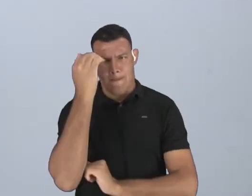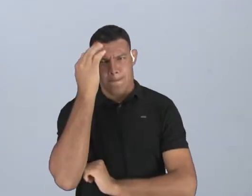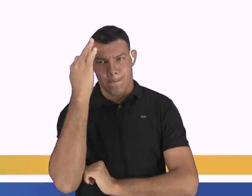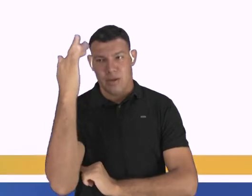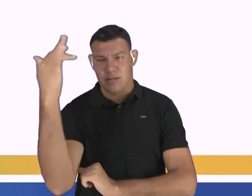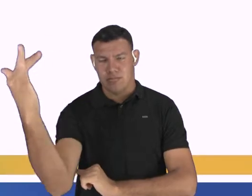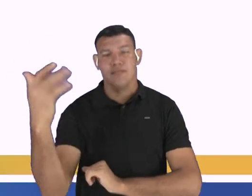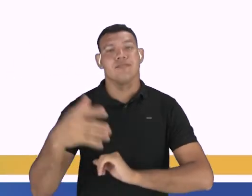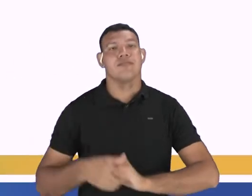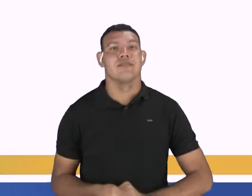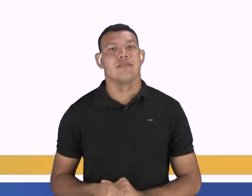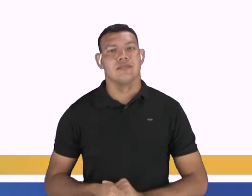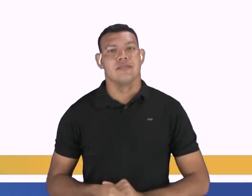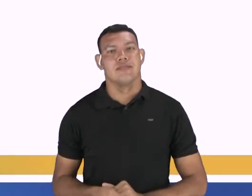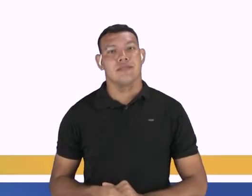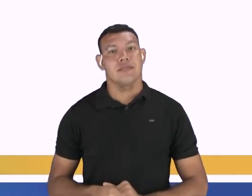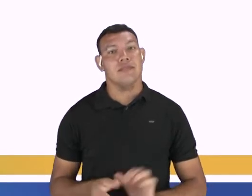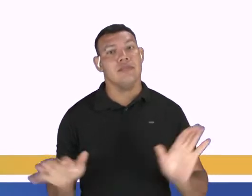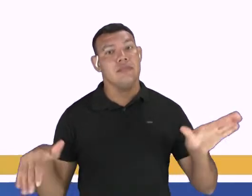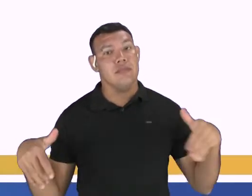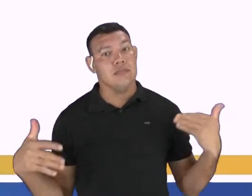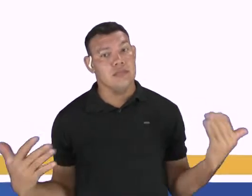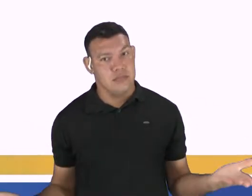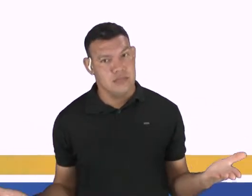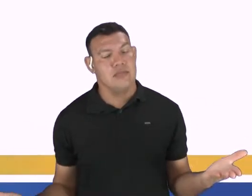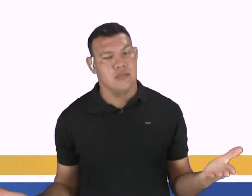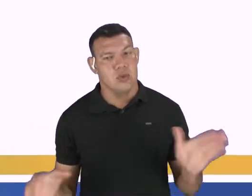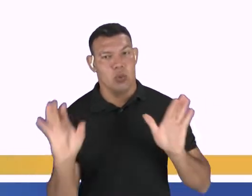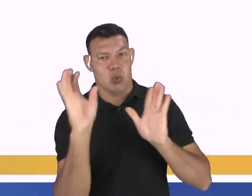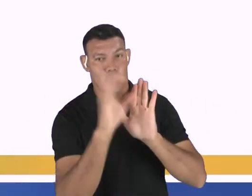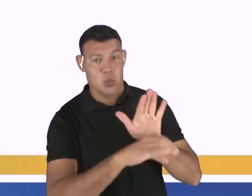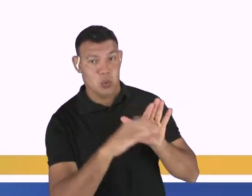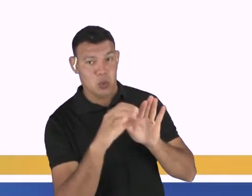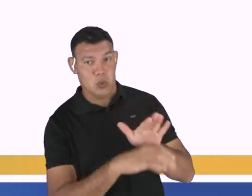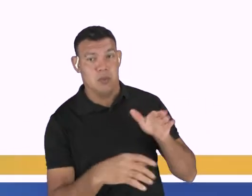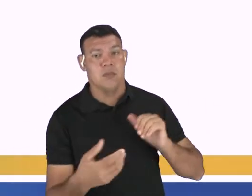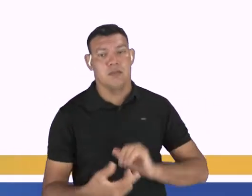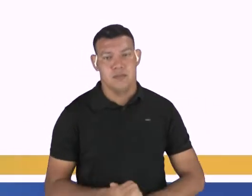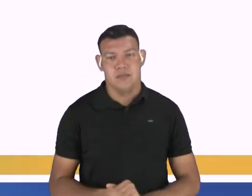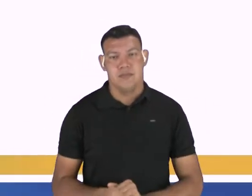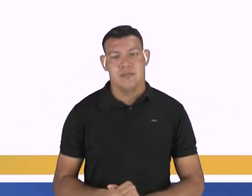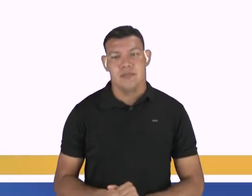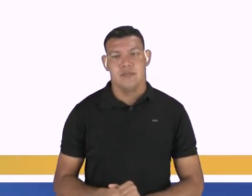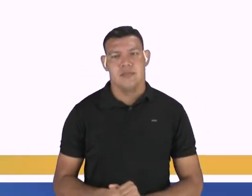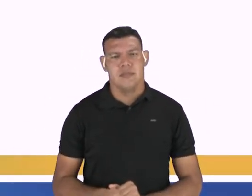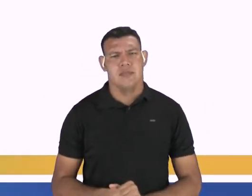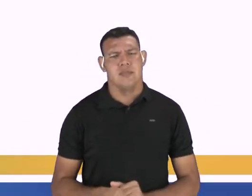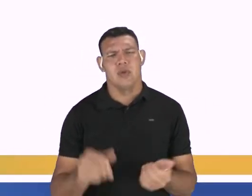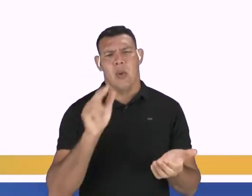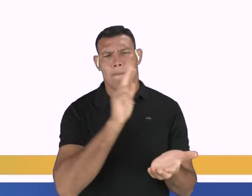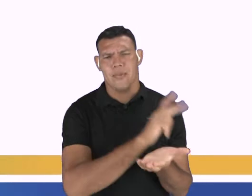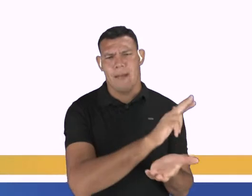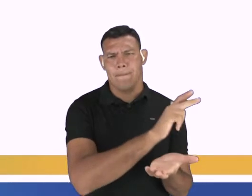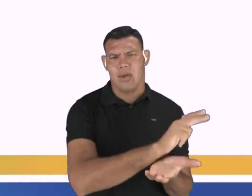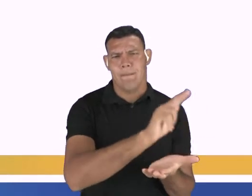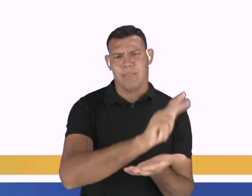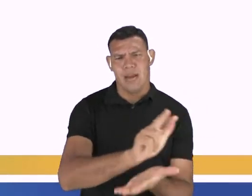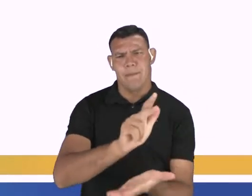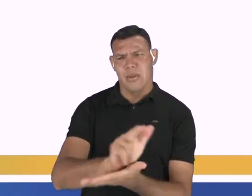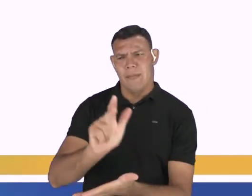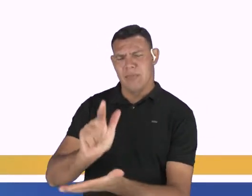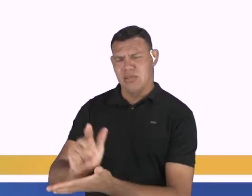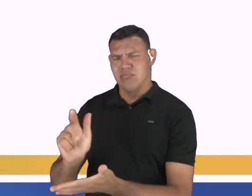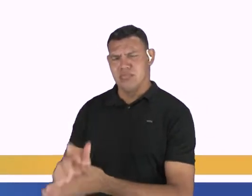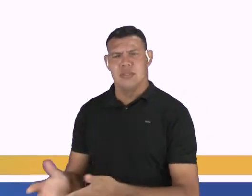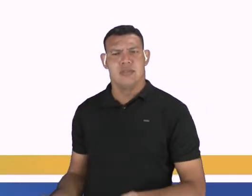aprofundou. Para ele, esse conceito representa a pluralidade ou multiplicidade